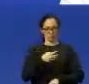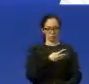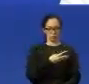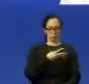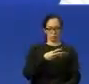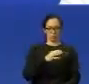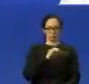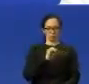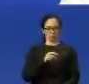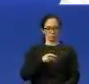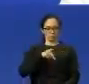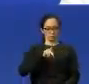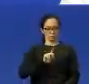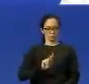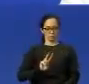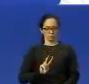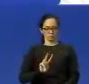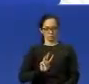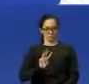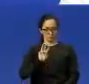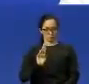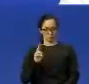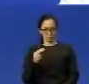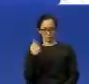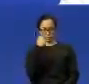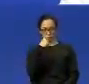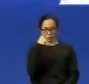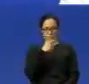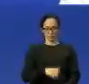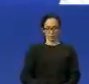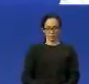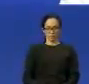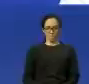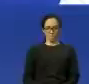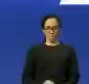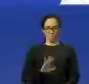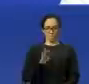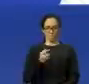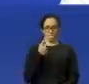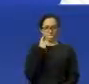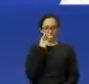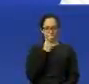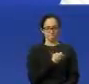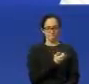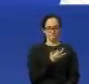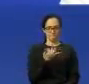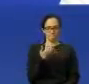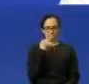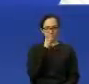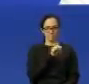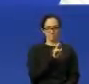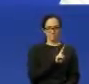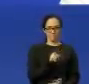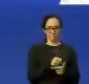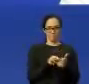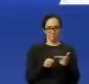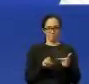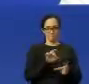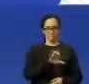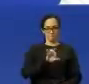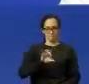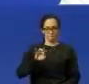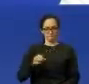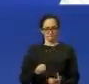330 kWh. Bem, se o número de painéis for dado pela quantidade de energia dividido por quanto cada metro